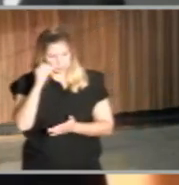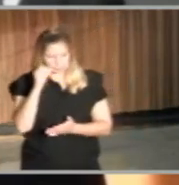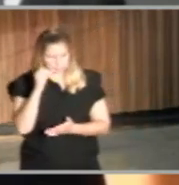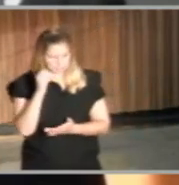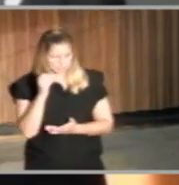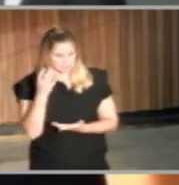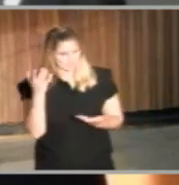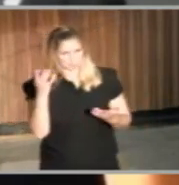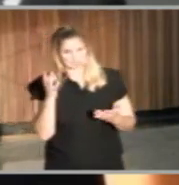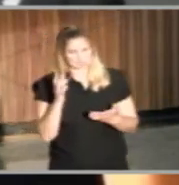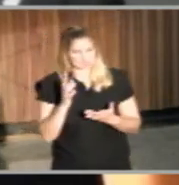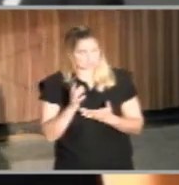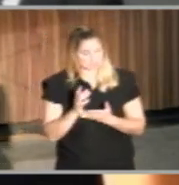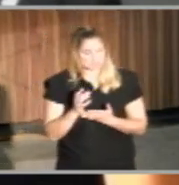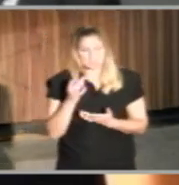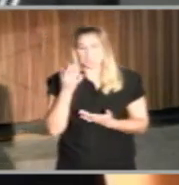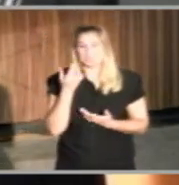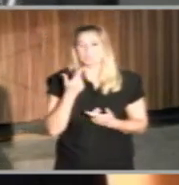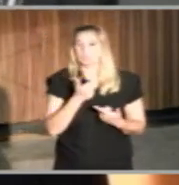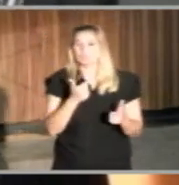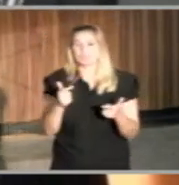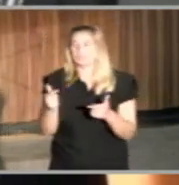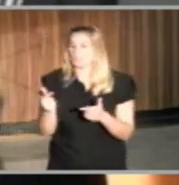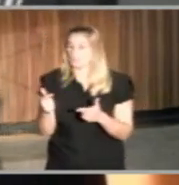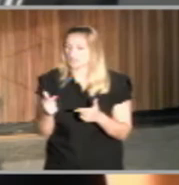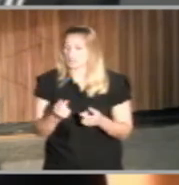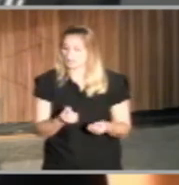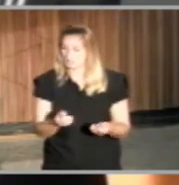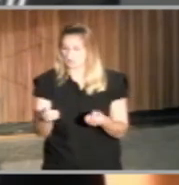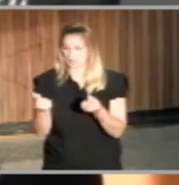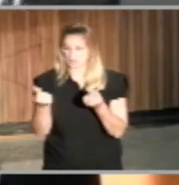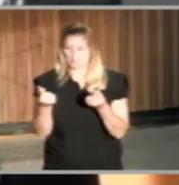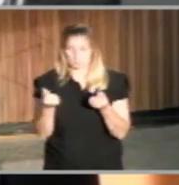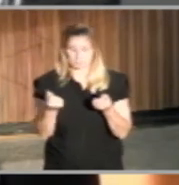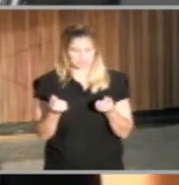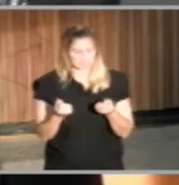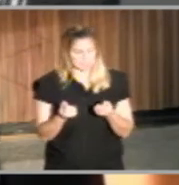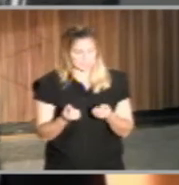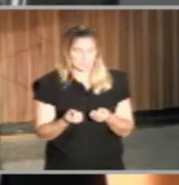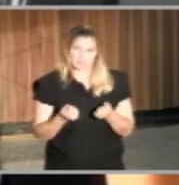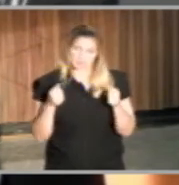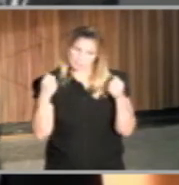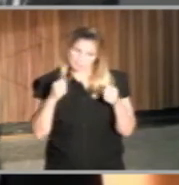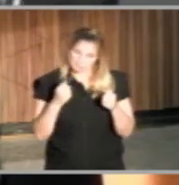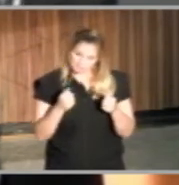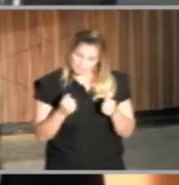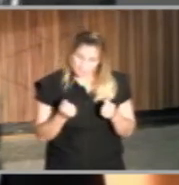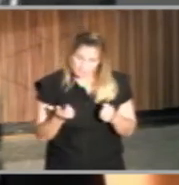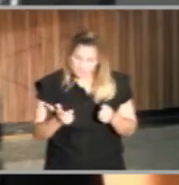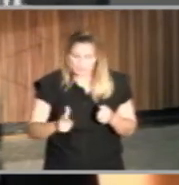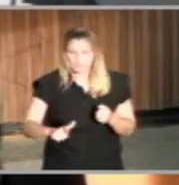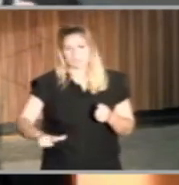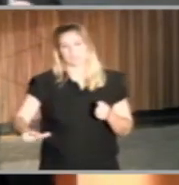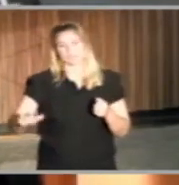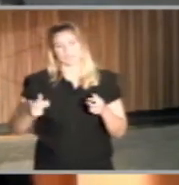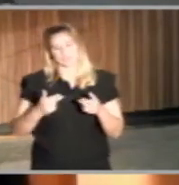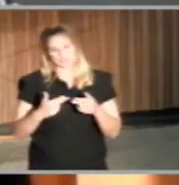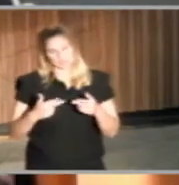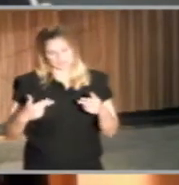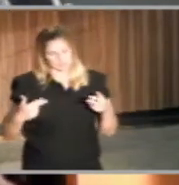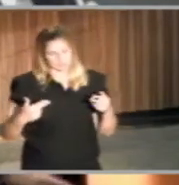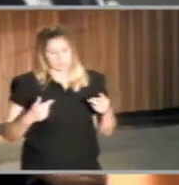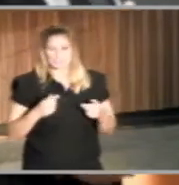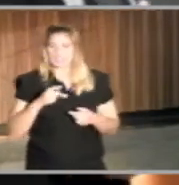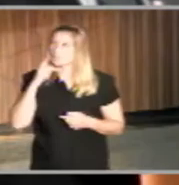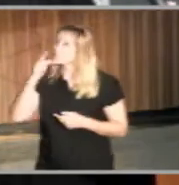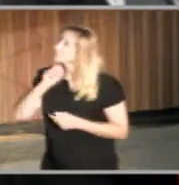não tinha os recursos. E aí tentamos uma outra operação, uma outra maneira, e eu dizia: